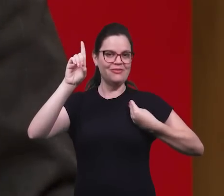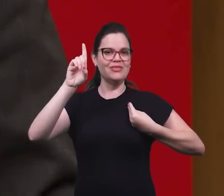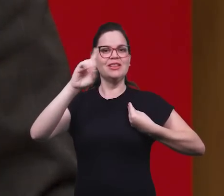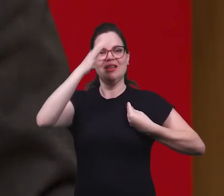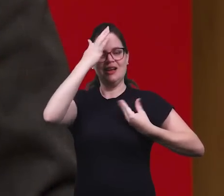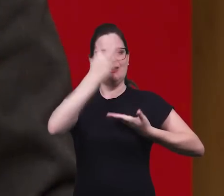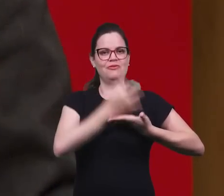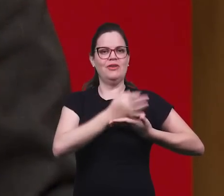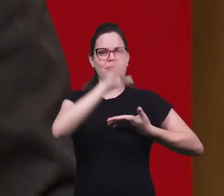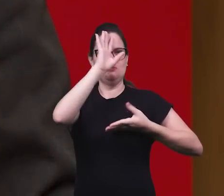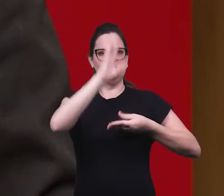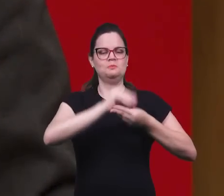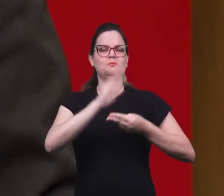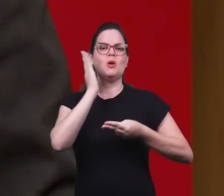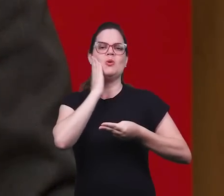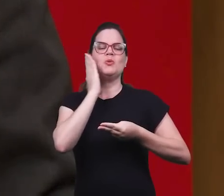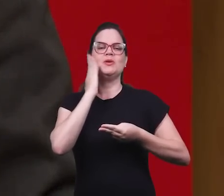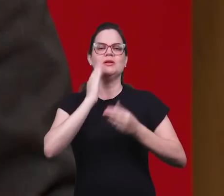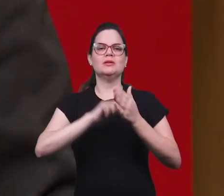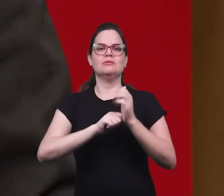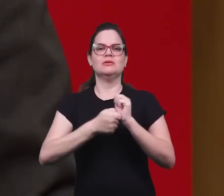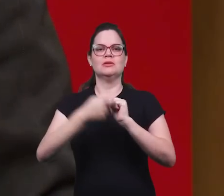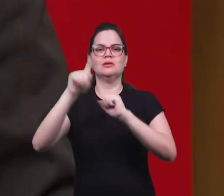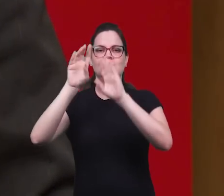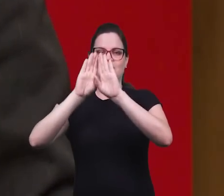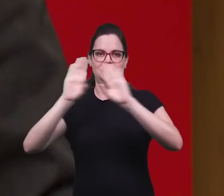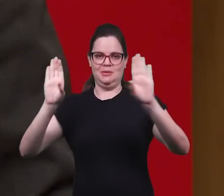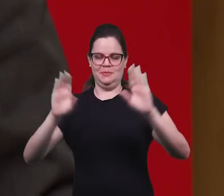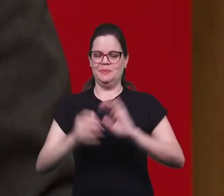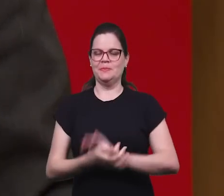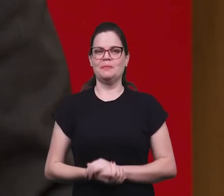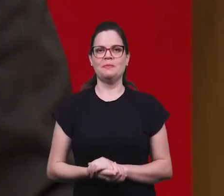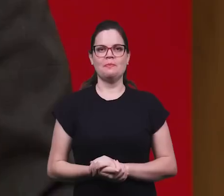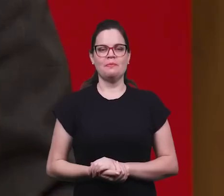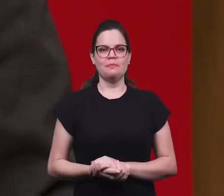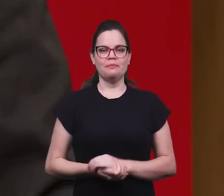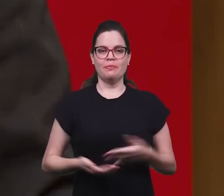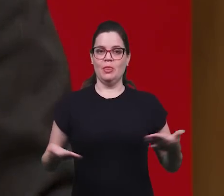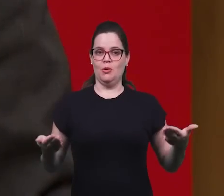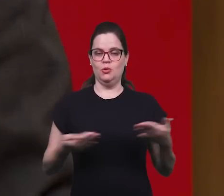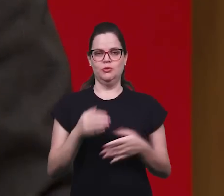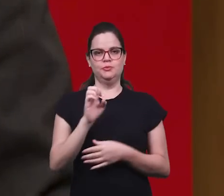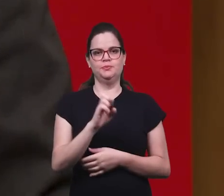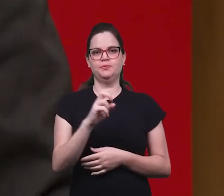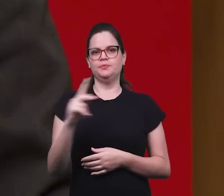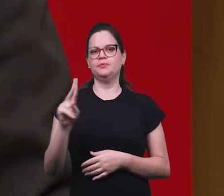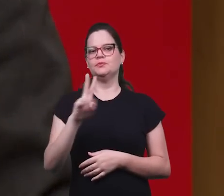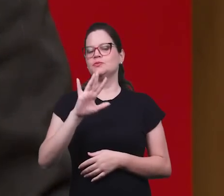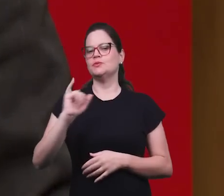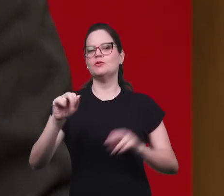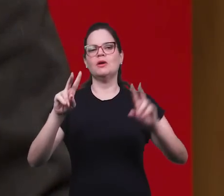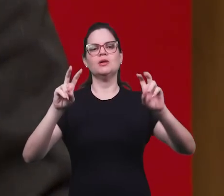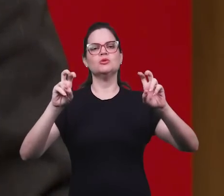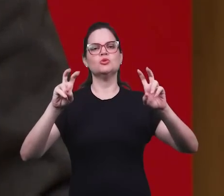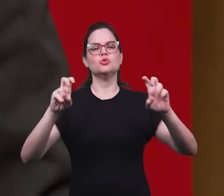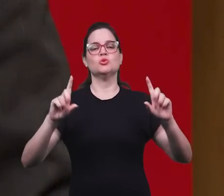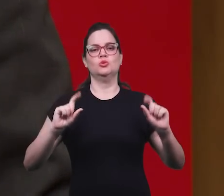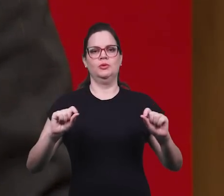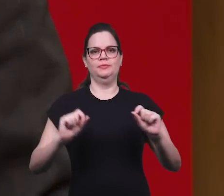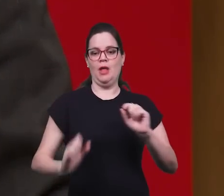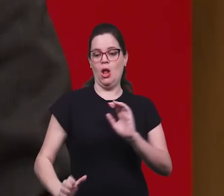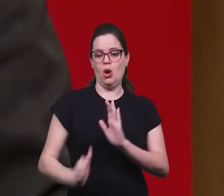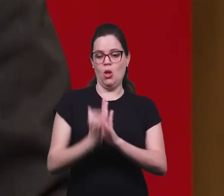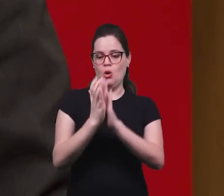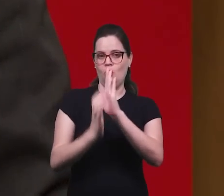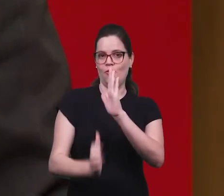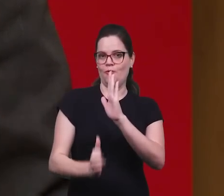então entender os mistérios que vêm da eternidade de Deus. E no episódio de hoje nós vamos falar aqui a respeito de um assunto que é o